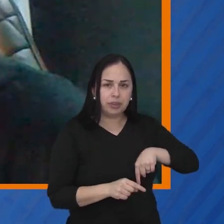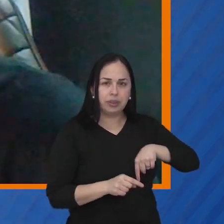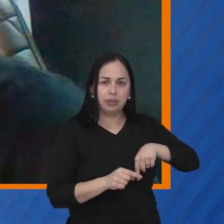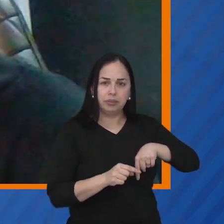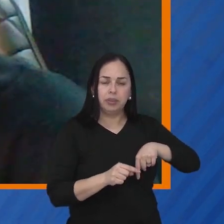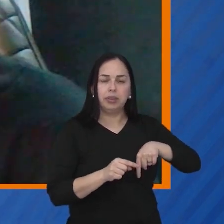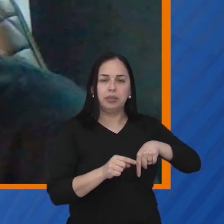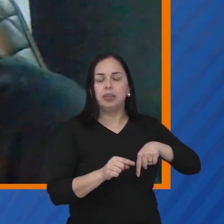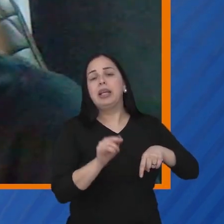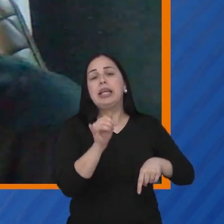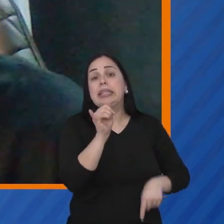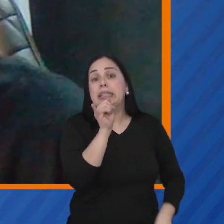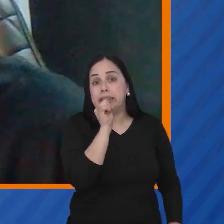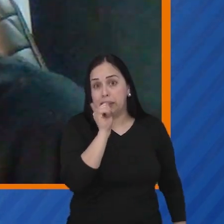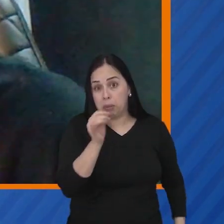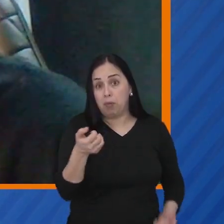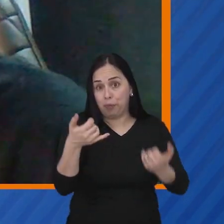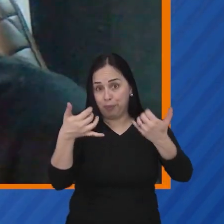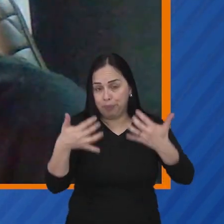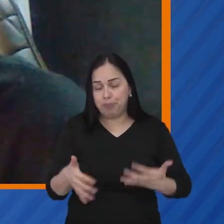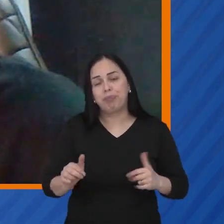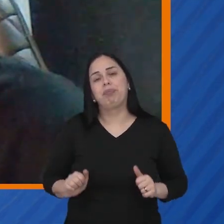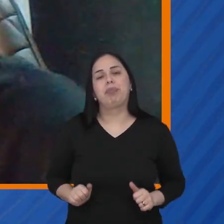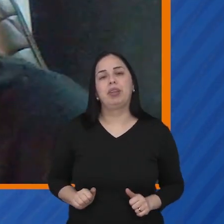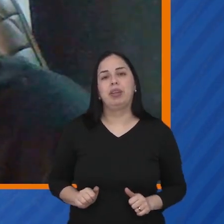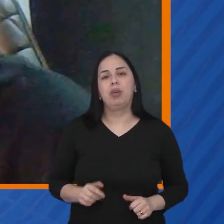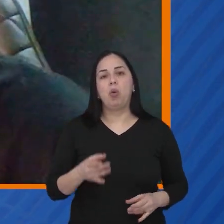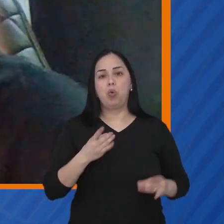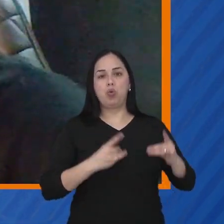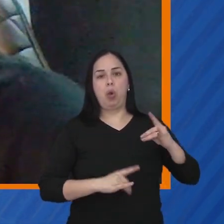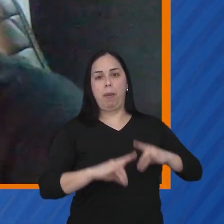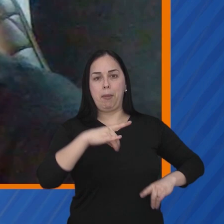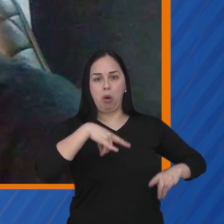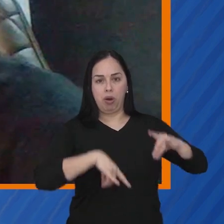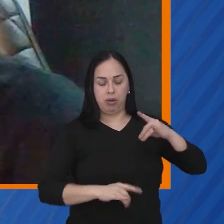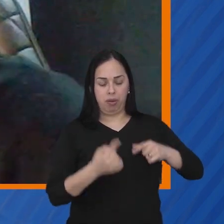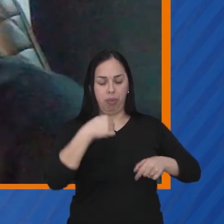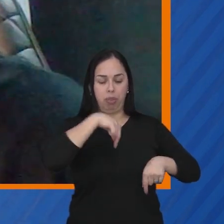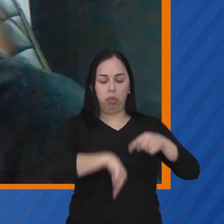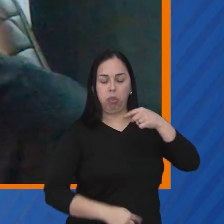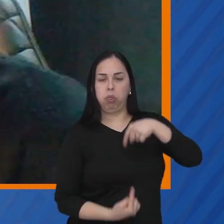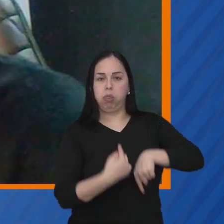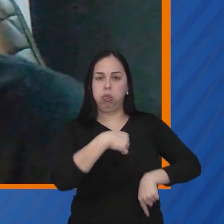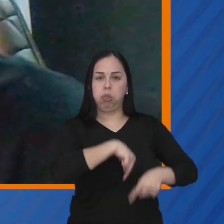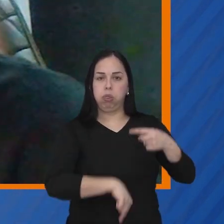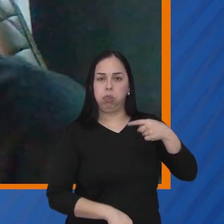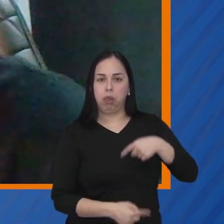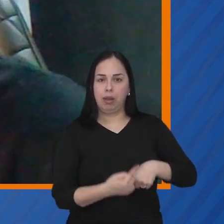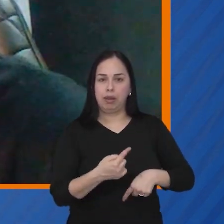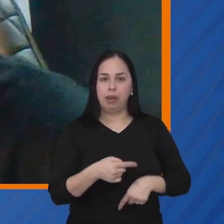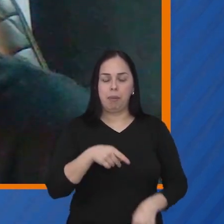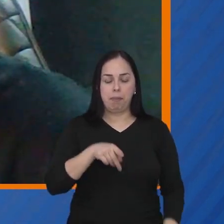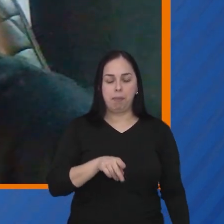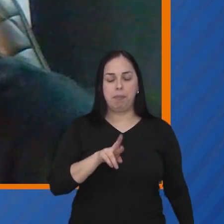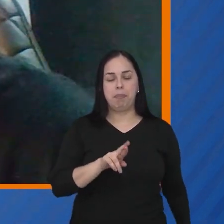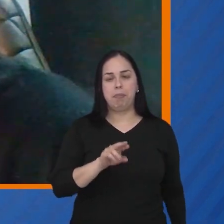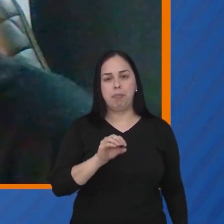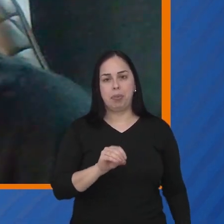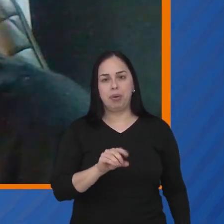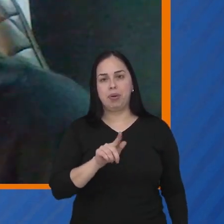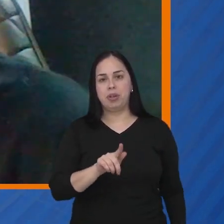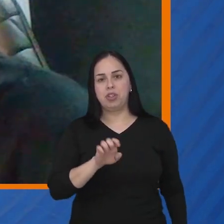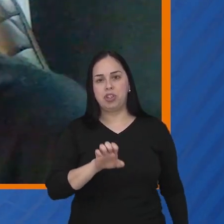endócrino. Por exemplo, um dos hormônios que circula no nosso corpo, que é a